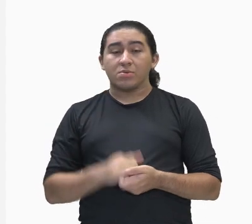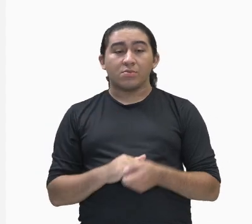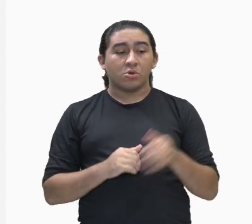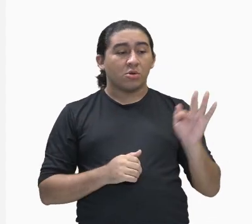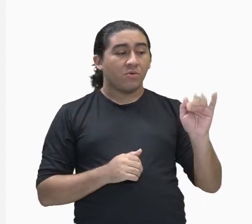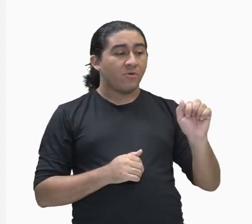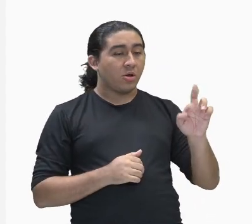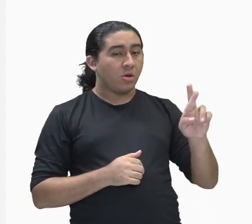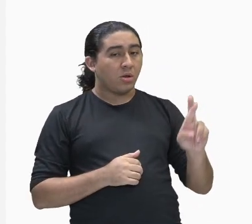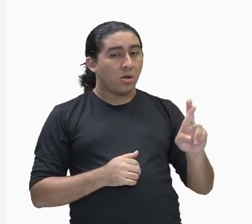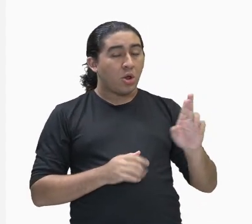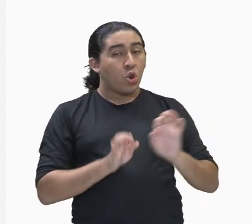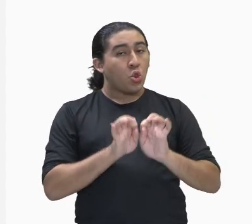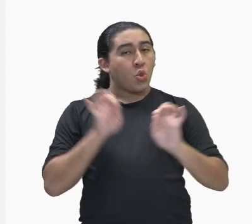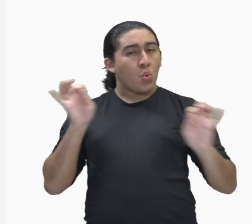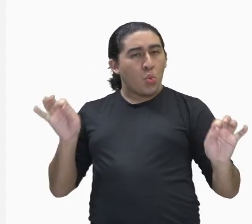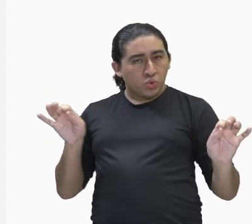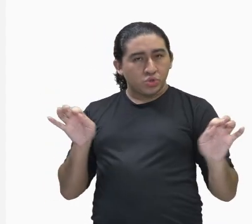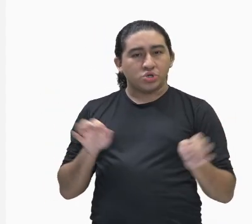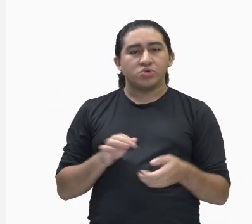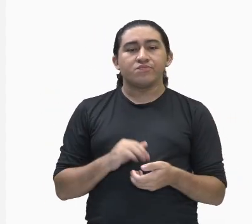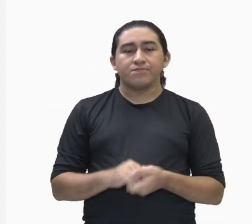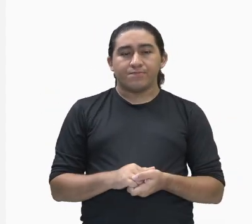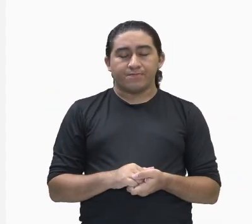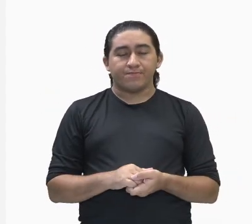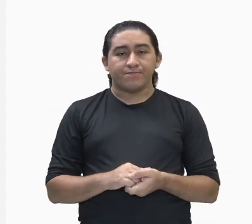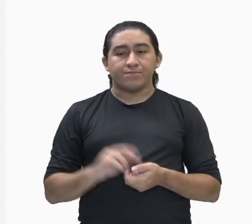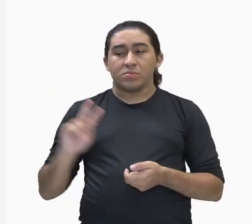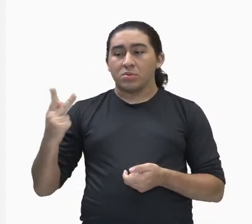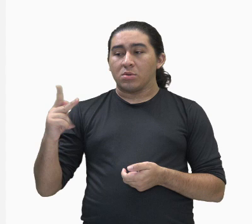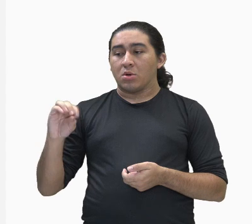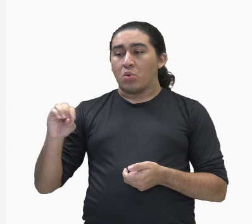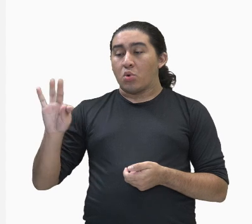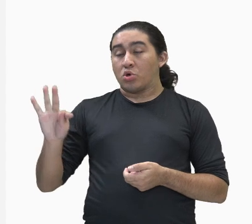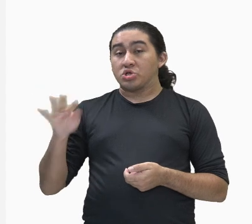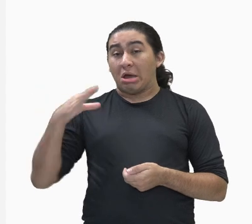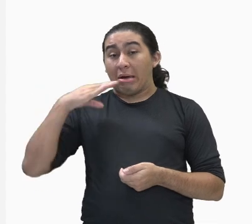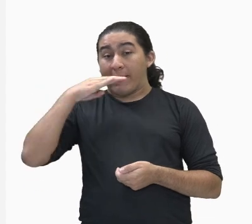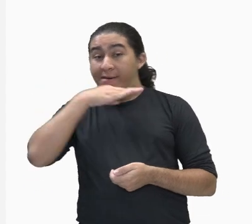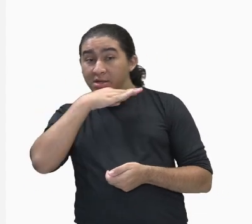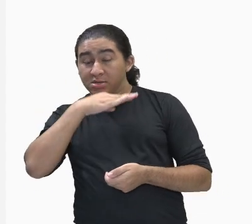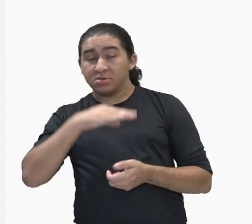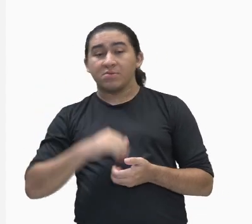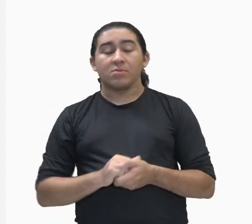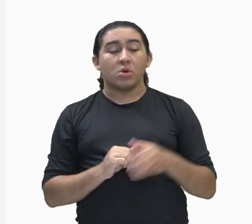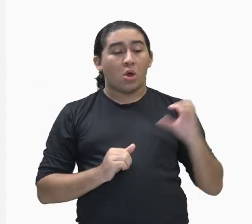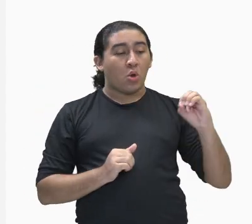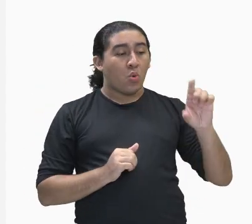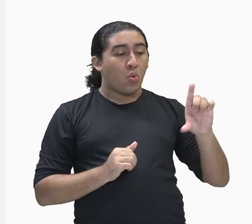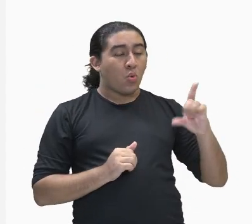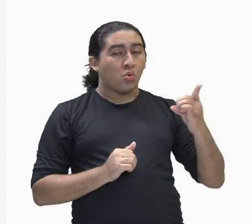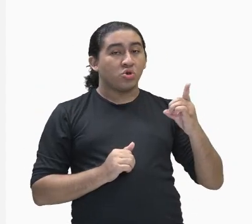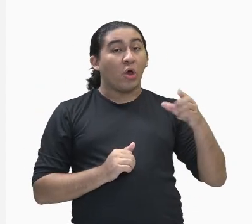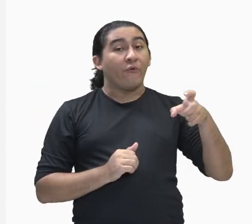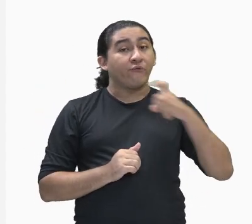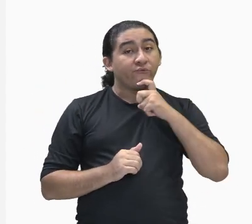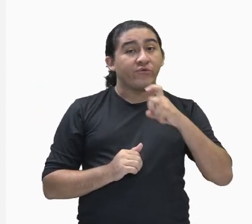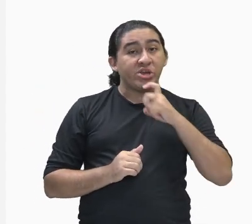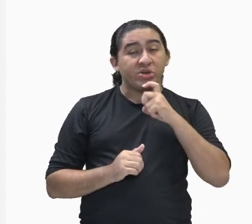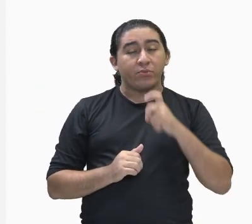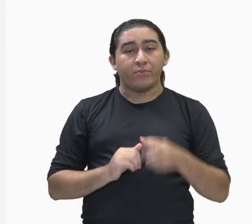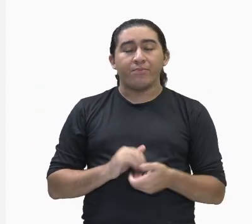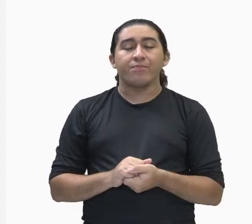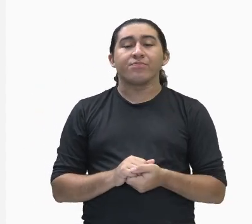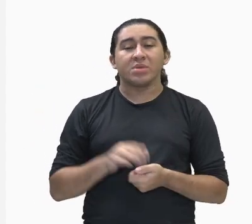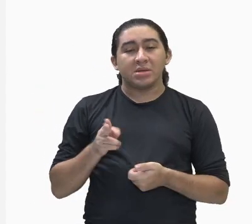Far, longe, distante, tá bom? E aqui eu tenho hot, que é quente. Cold, frio, gelado. Então aqui sempre